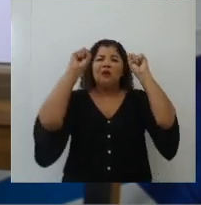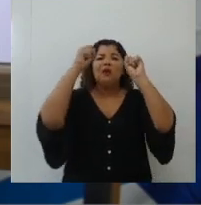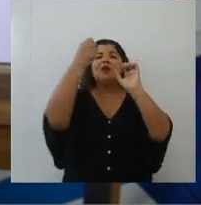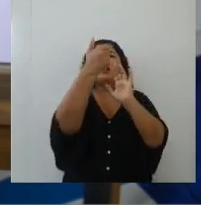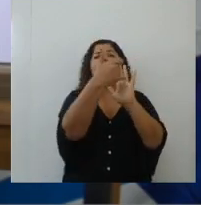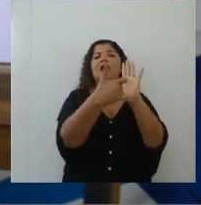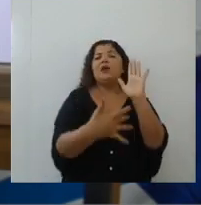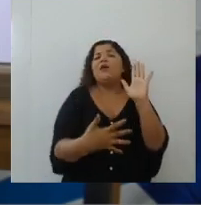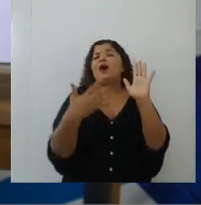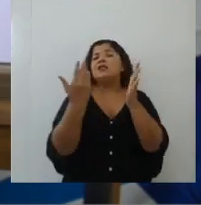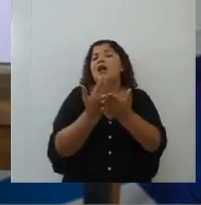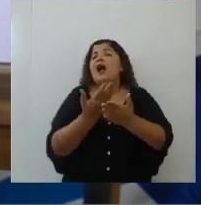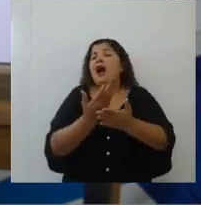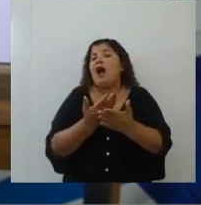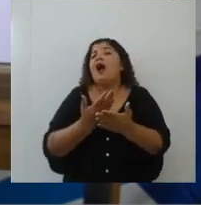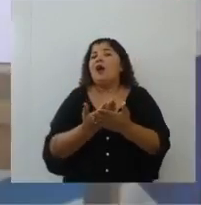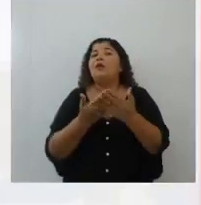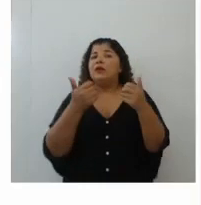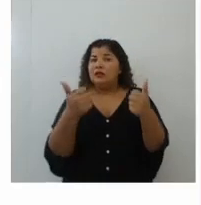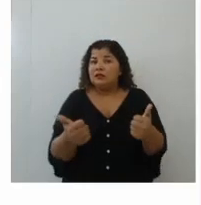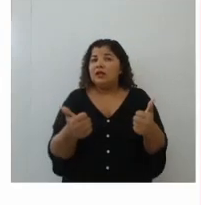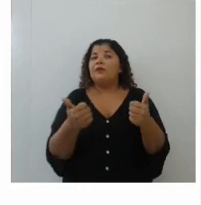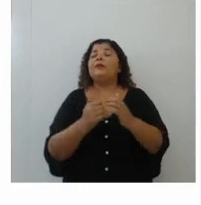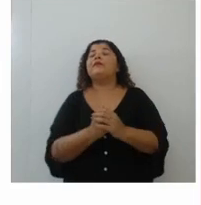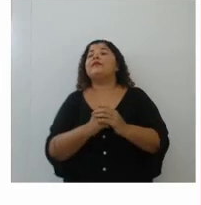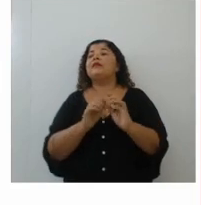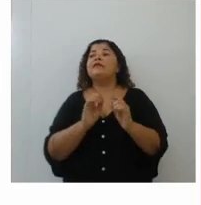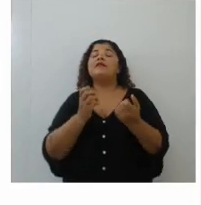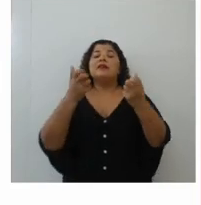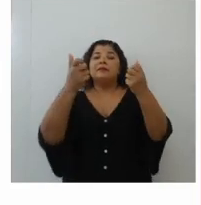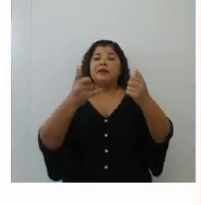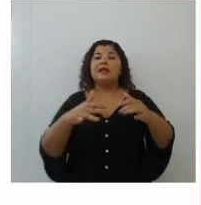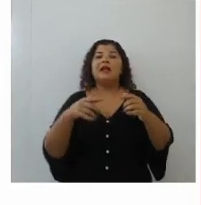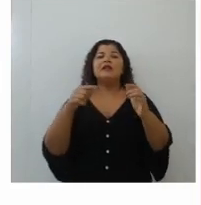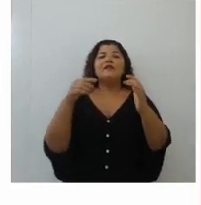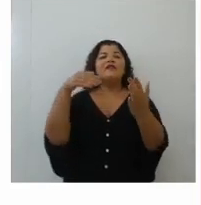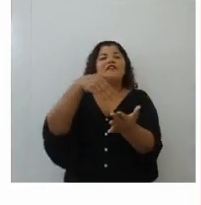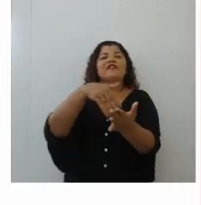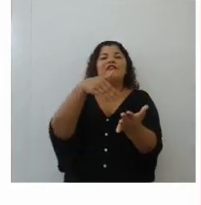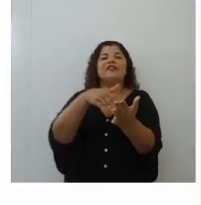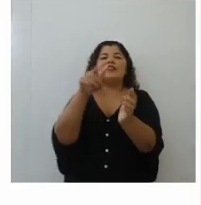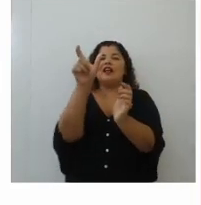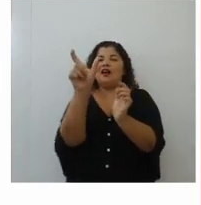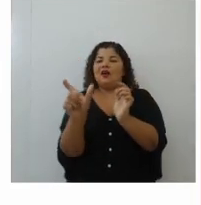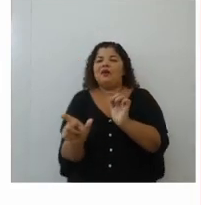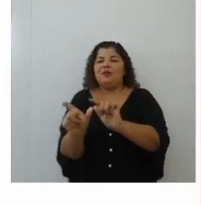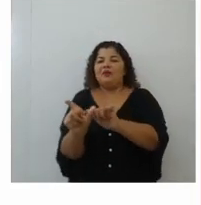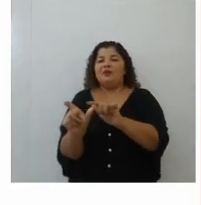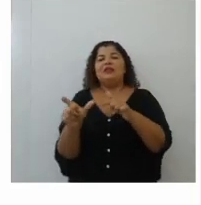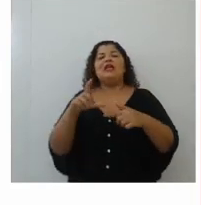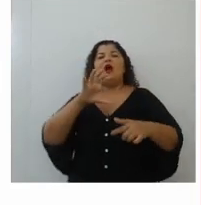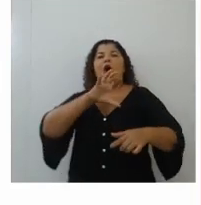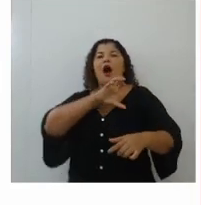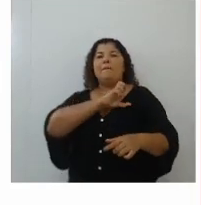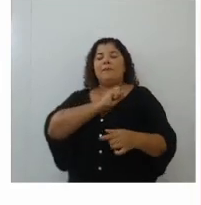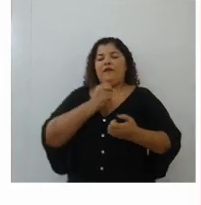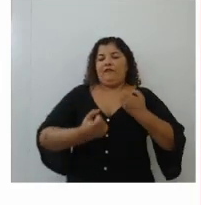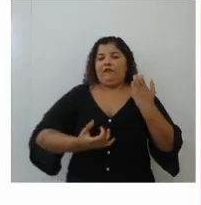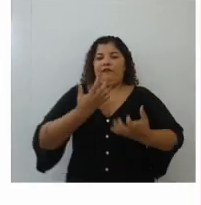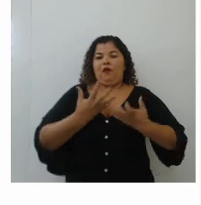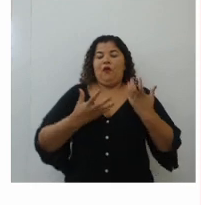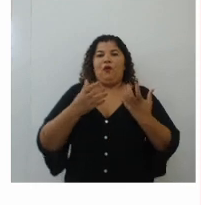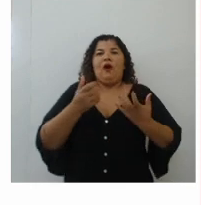pedir em tela cheia, que a gente continue em tela cheia, para eu mostrar para vocês, olha, lá no final, o amor é um fogo que arde sem se